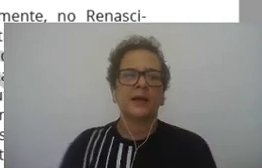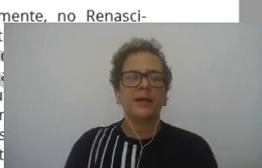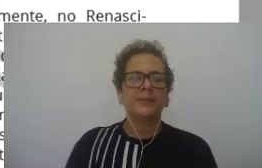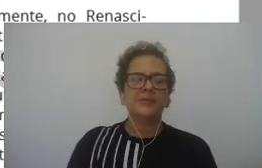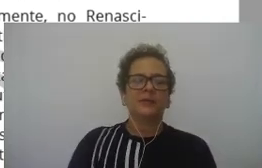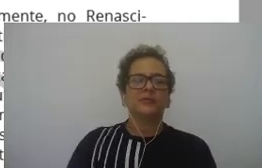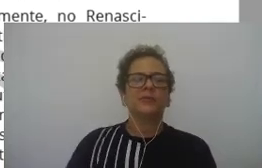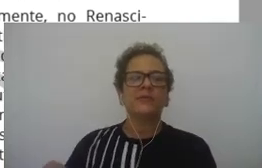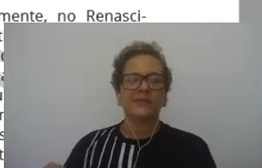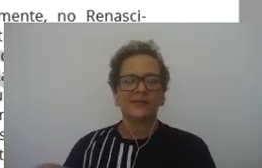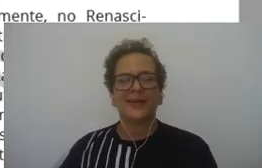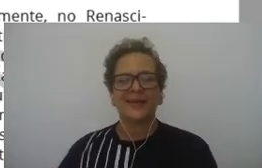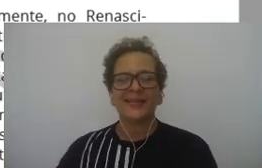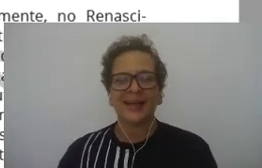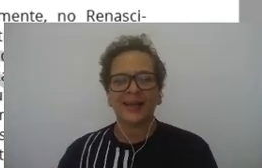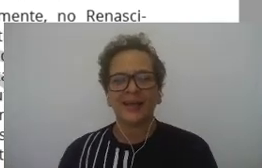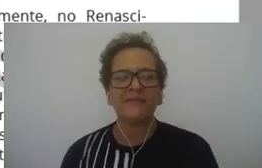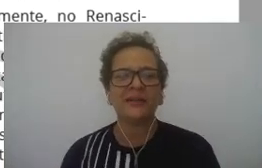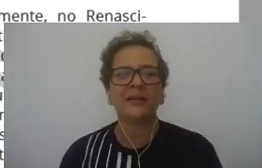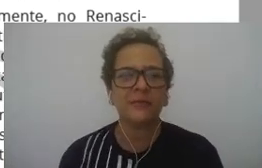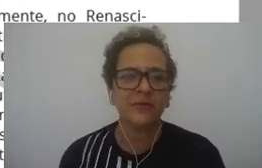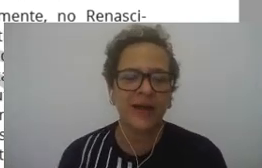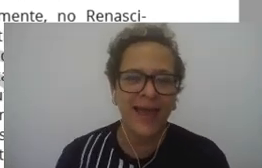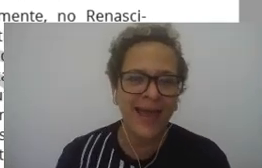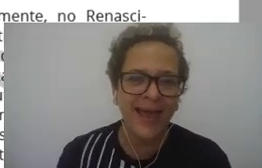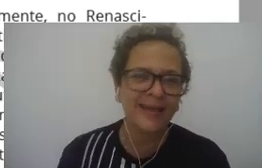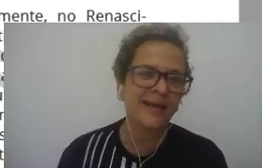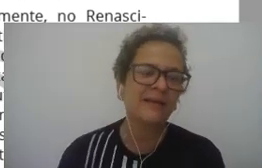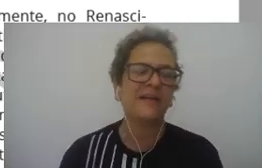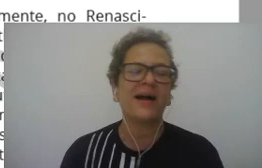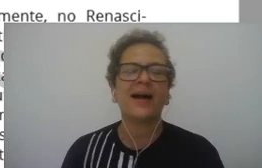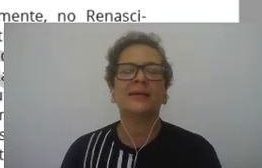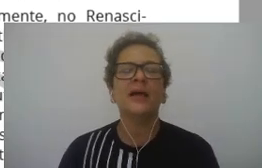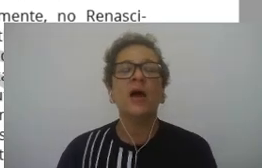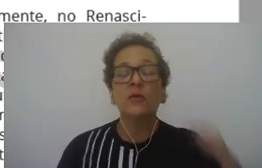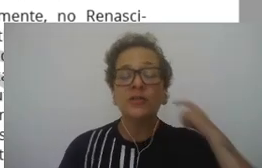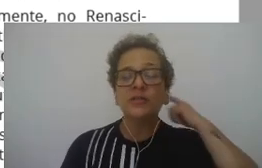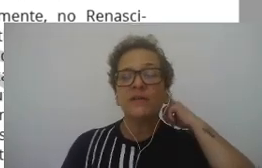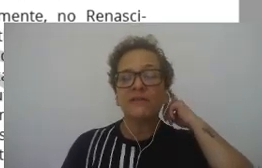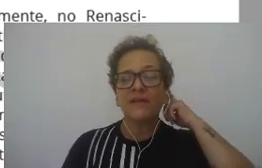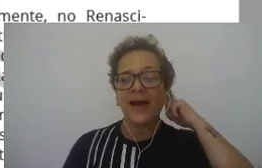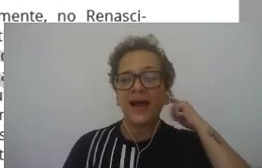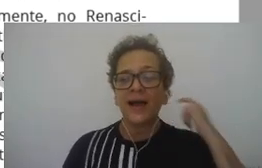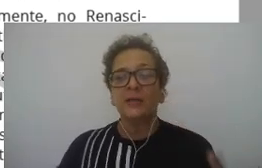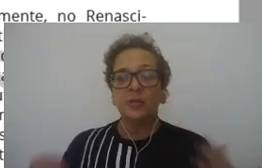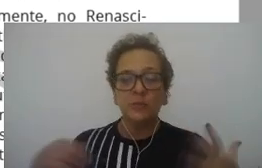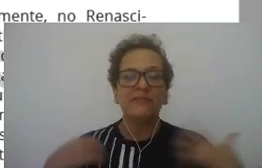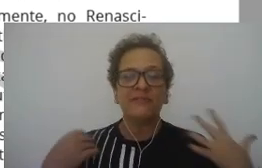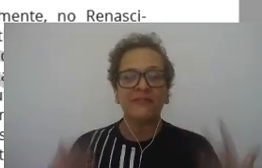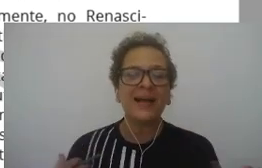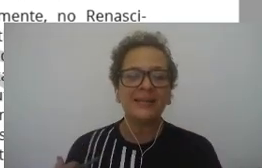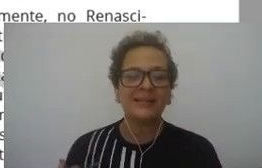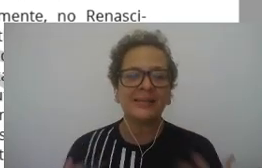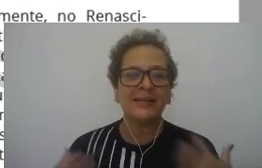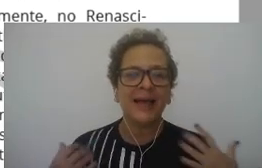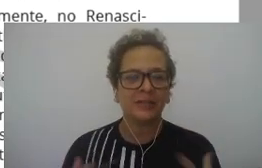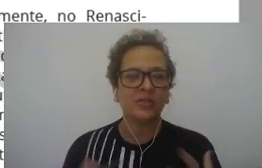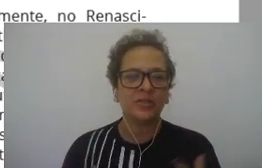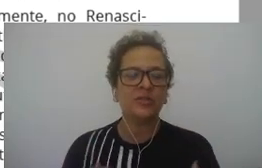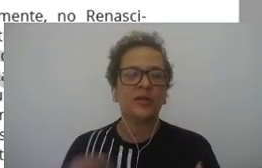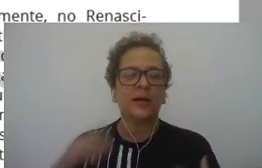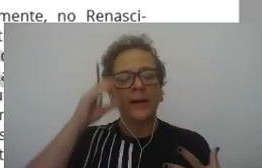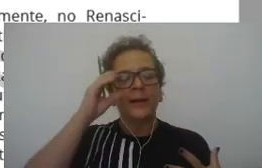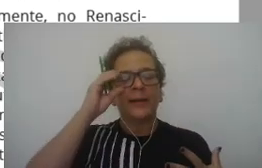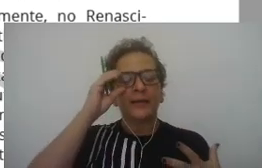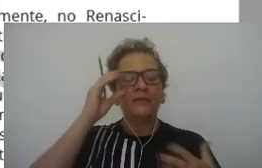o Olá pessoal tudo bem com vocês Avenida falando a professora Érica Vale hoje a gente vai falar de uma fase